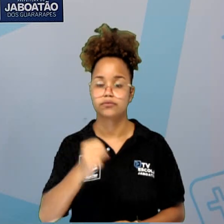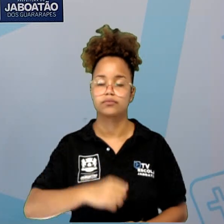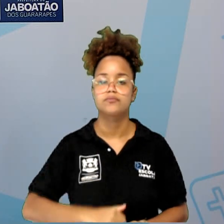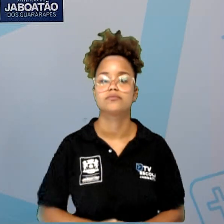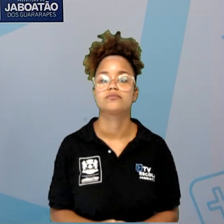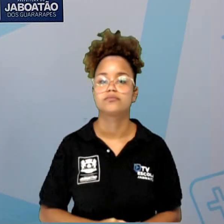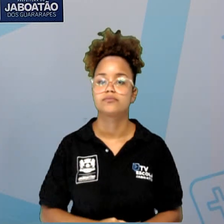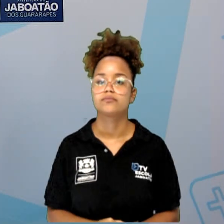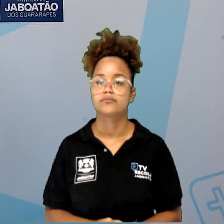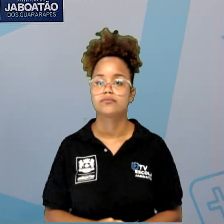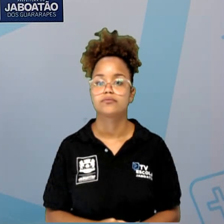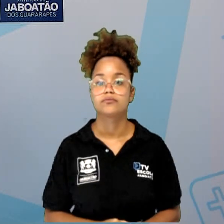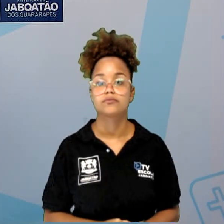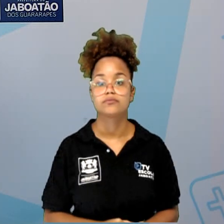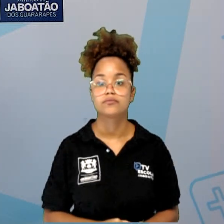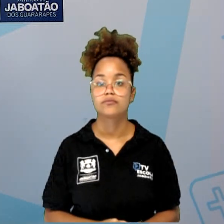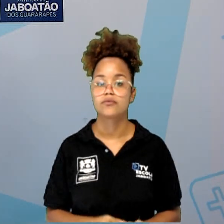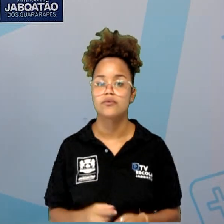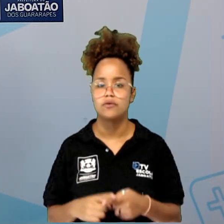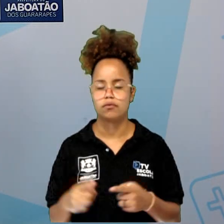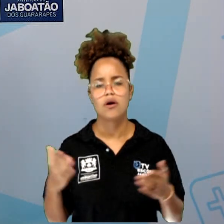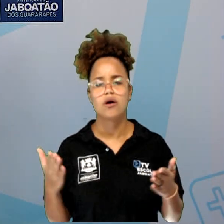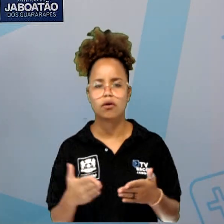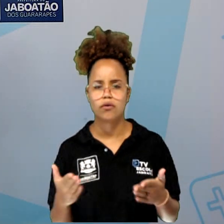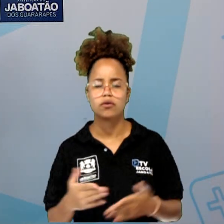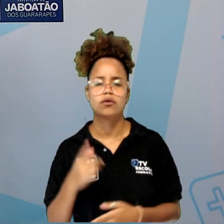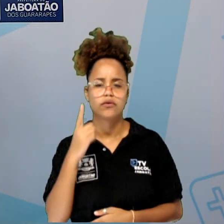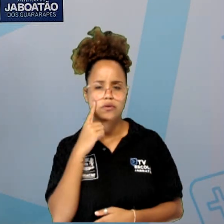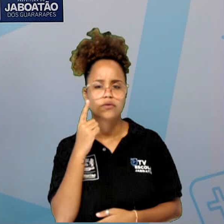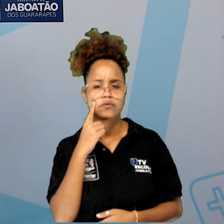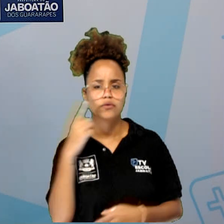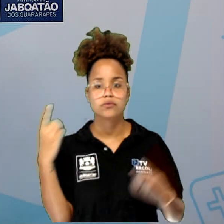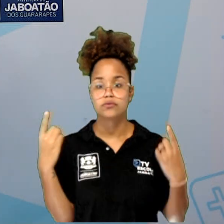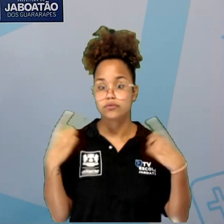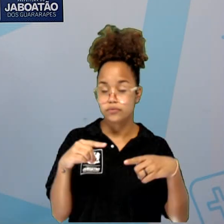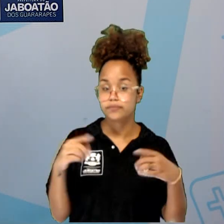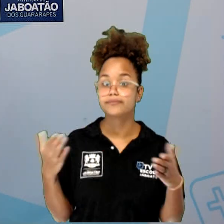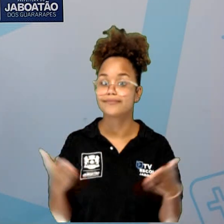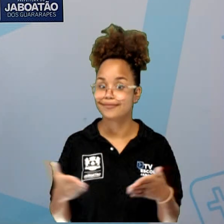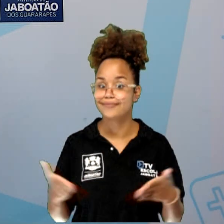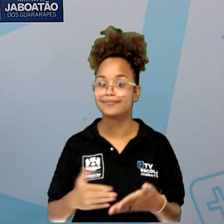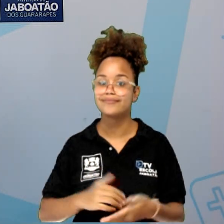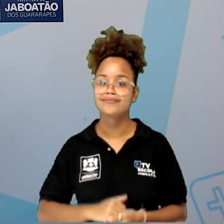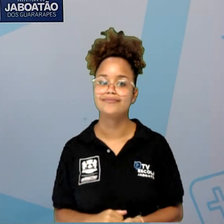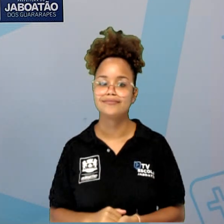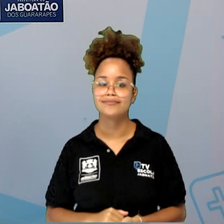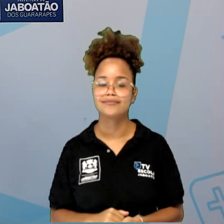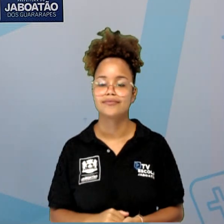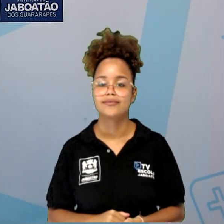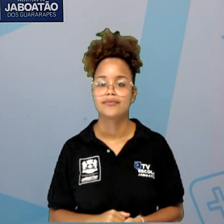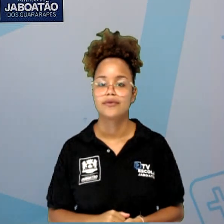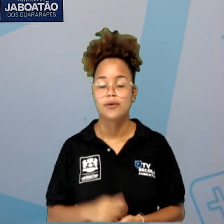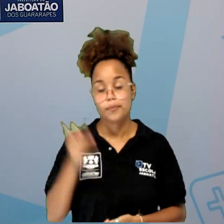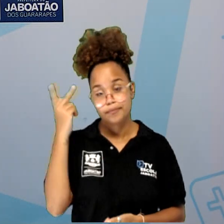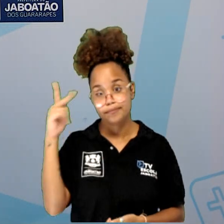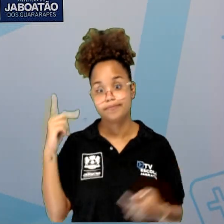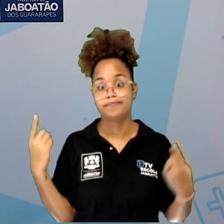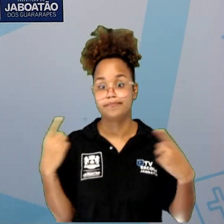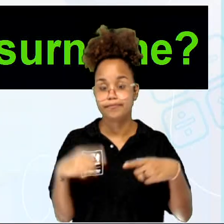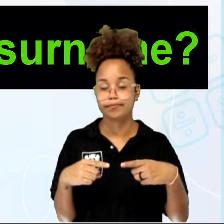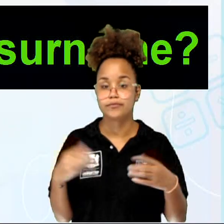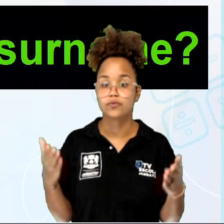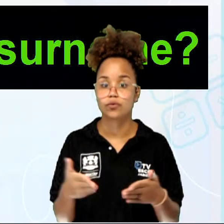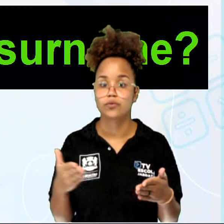M-E-N-E-Z-E-S. Vamos dar uma olhada agora no nosso desafio de hoje. Para o desafio de hoje,